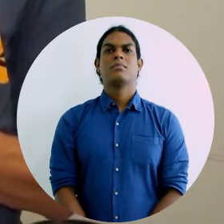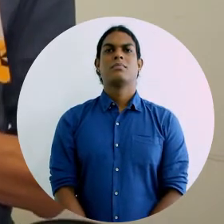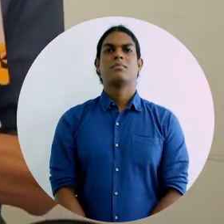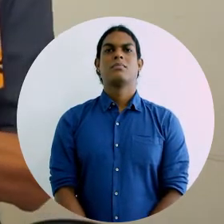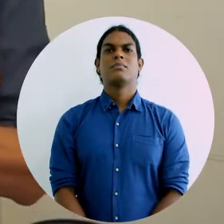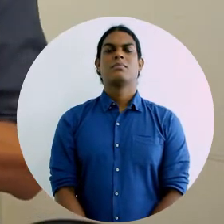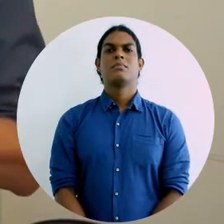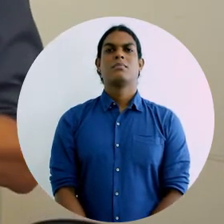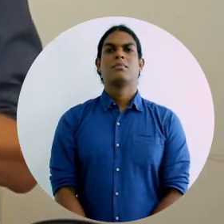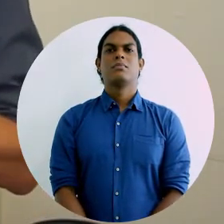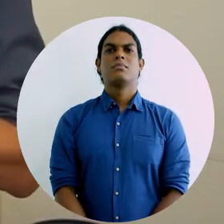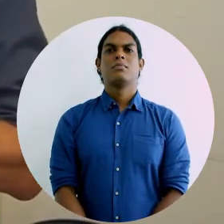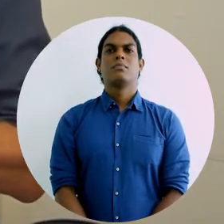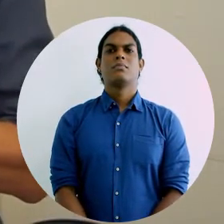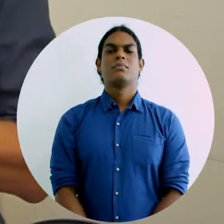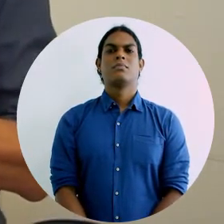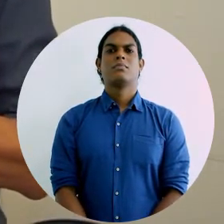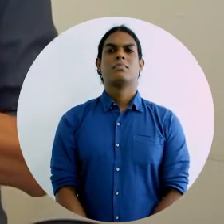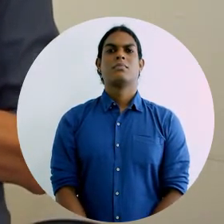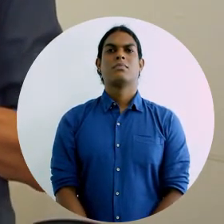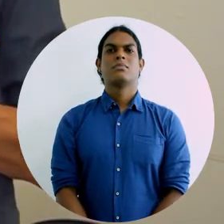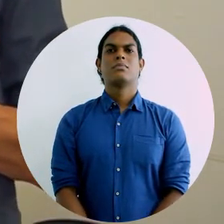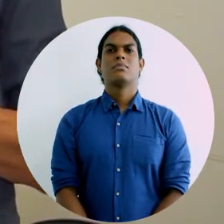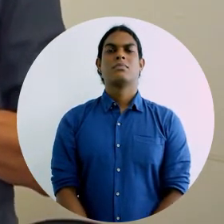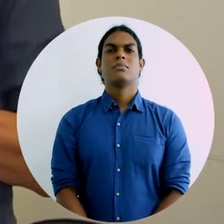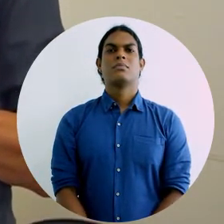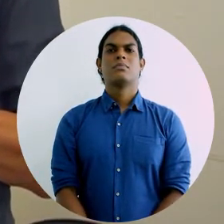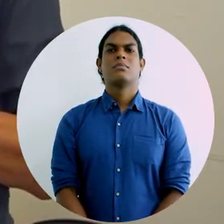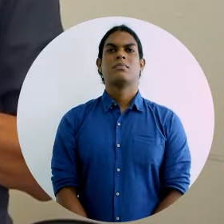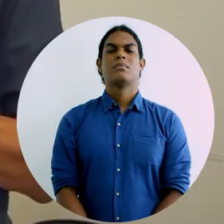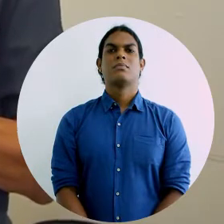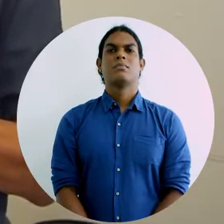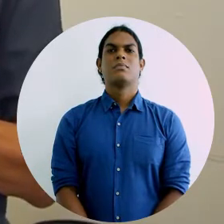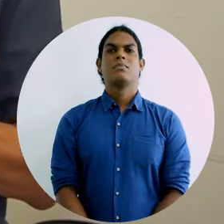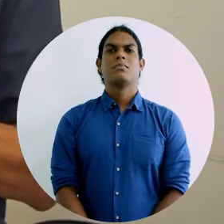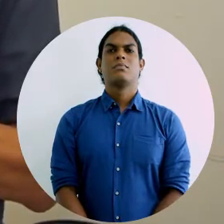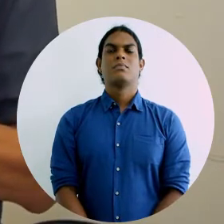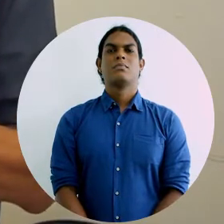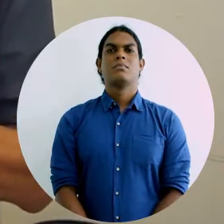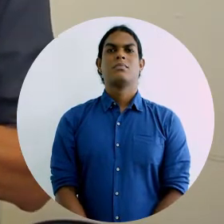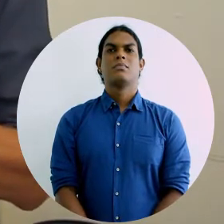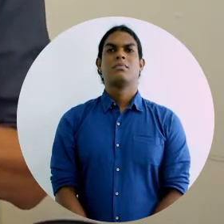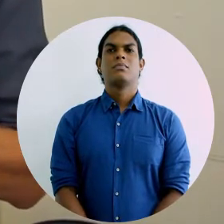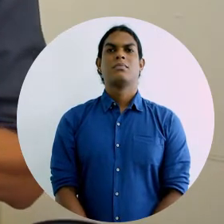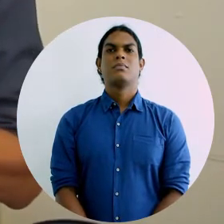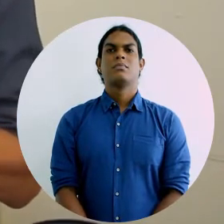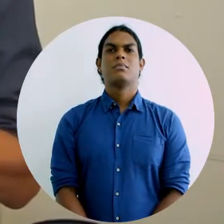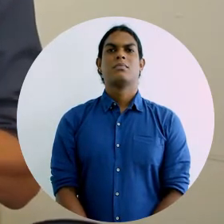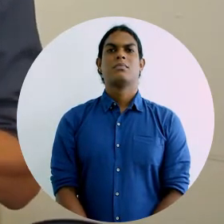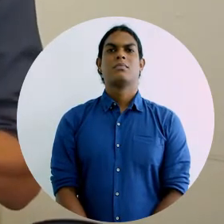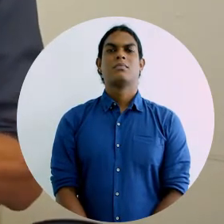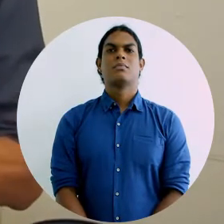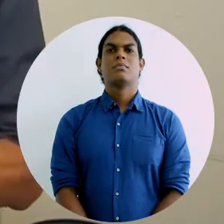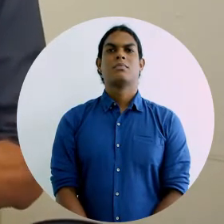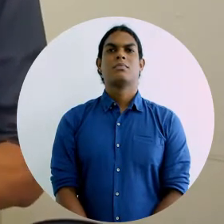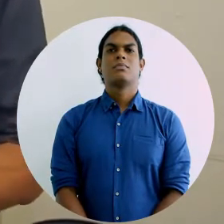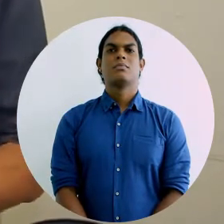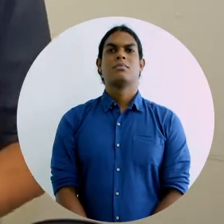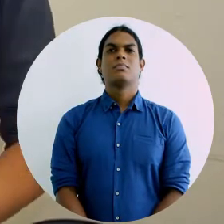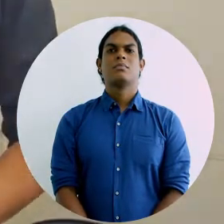com cirrose, a anti-rosa atômica, sem cor, sem perfume, sem rosa, sem nada.